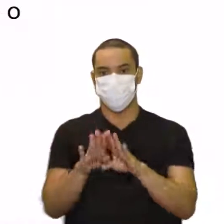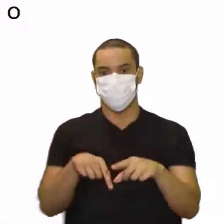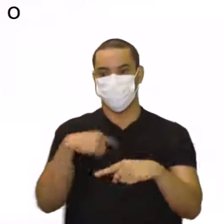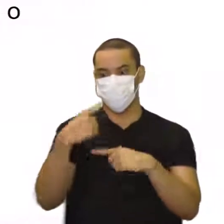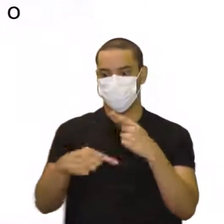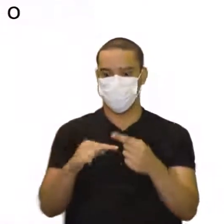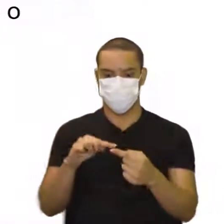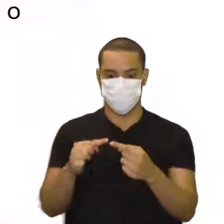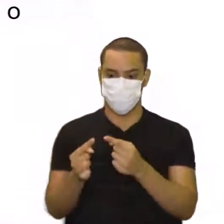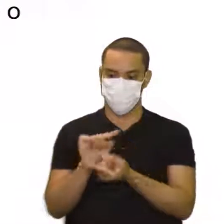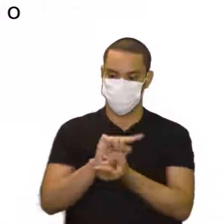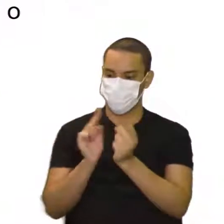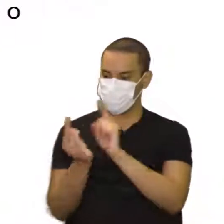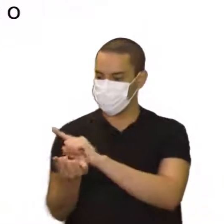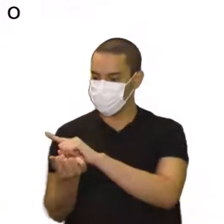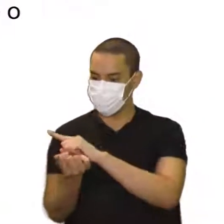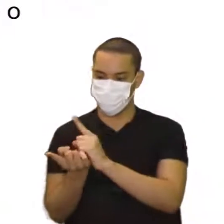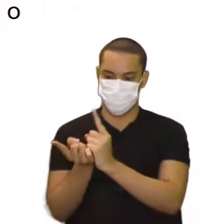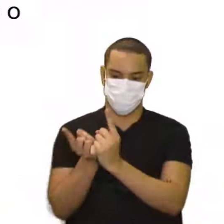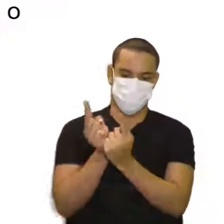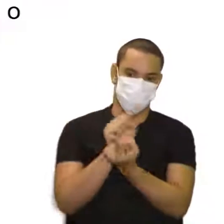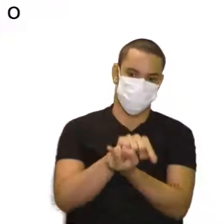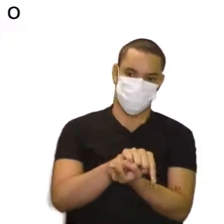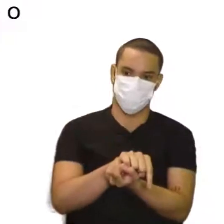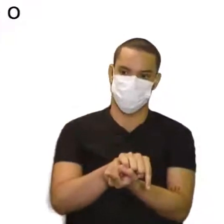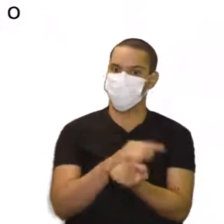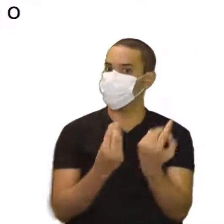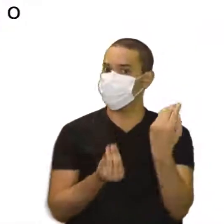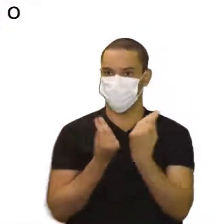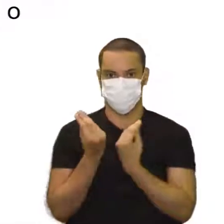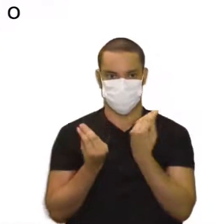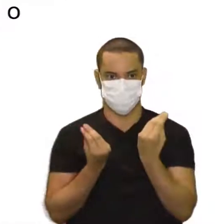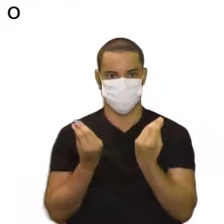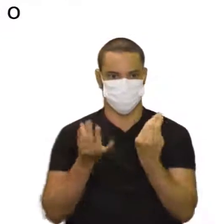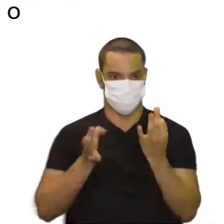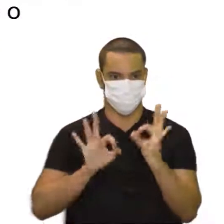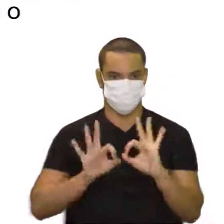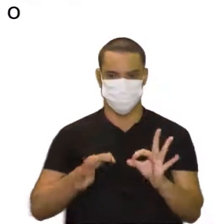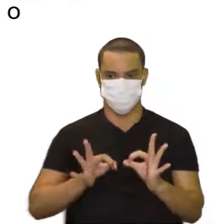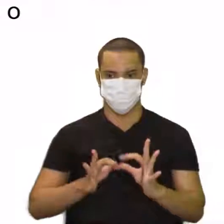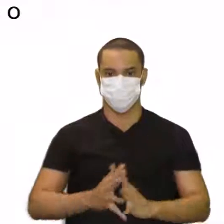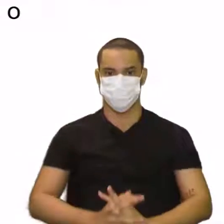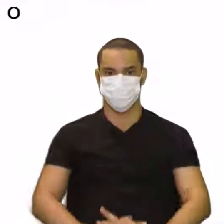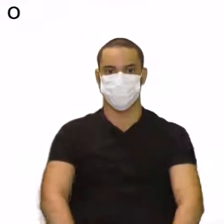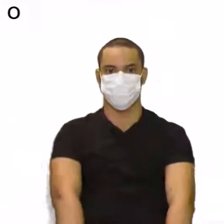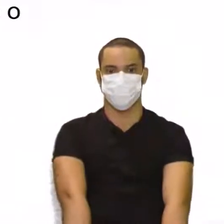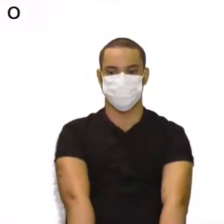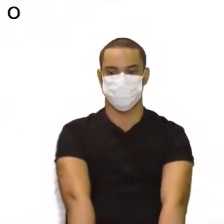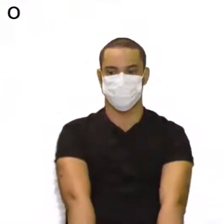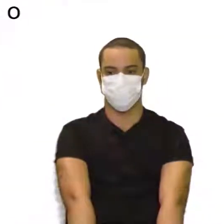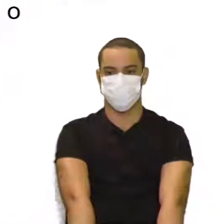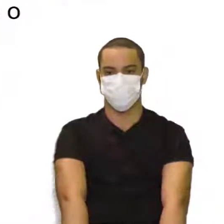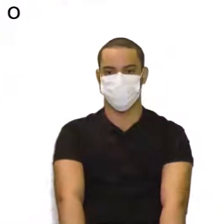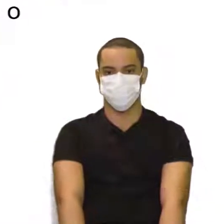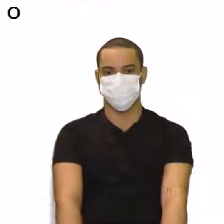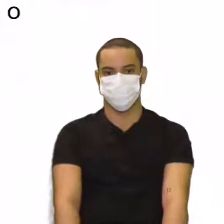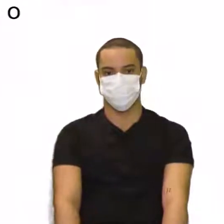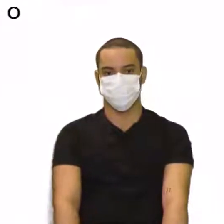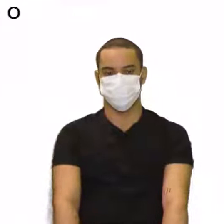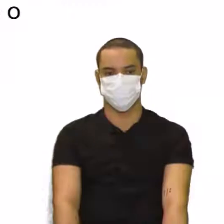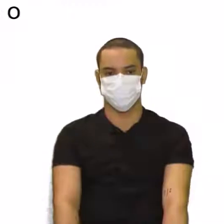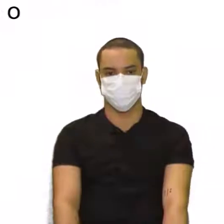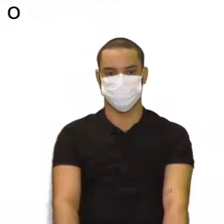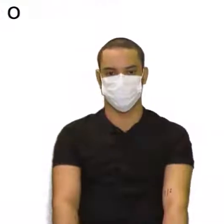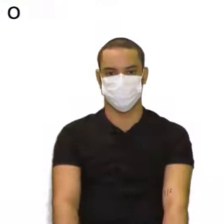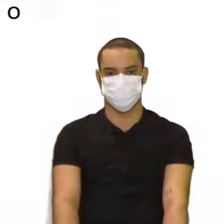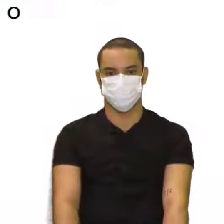para a direita. Então, tu move o ímã para a direita, a espira da direita para a esquerda, ok? Então, o que vai acontecer aqui? Nesse caso, tu